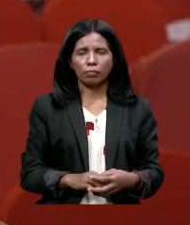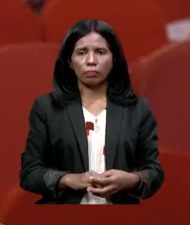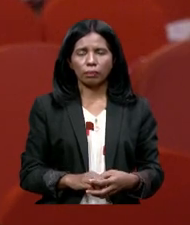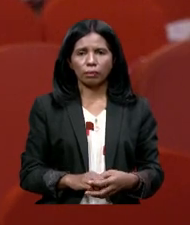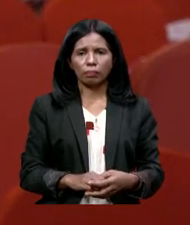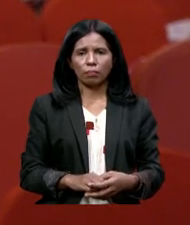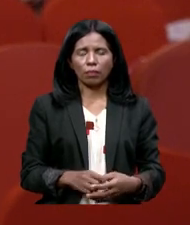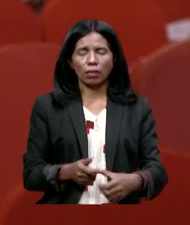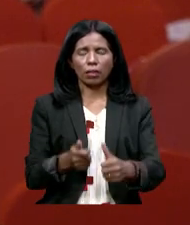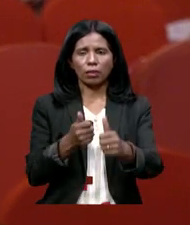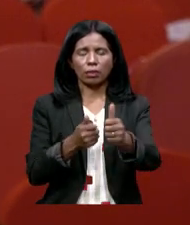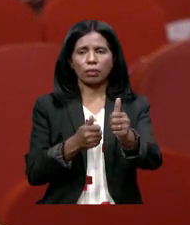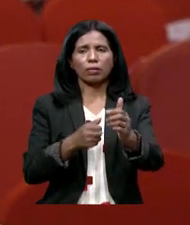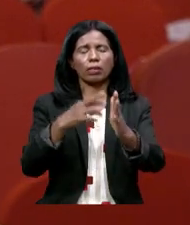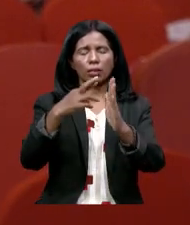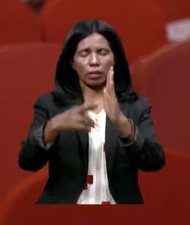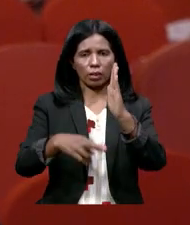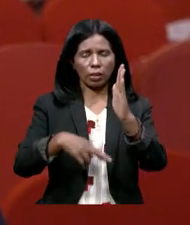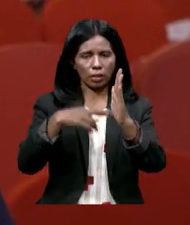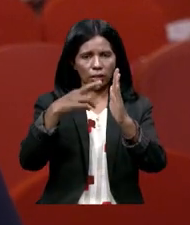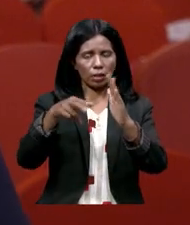Tuir norma gênero, tuir